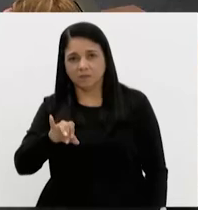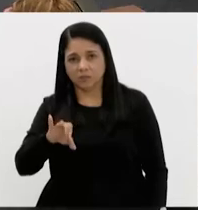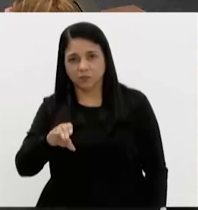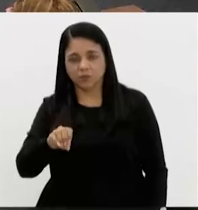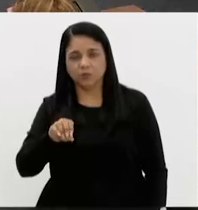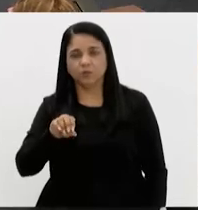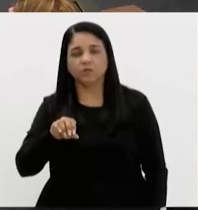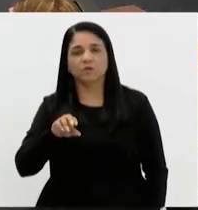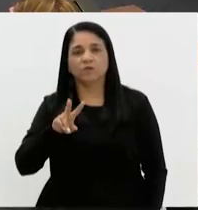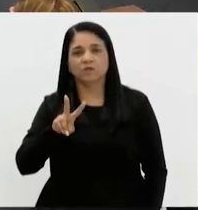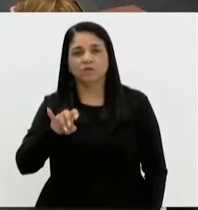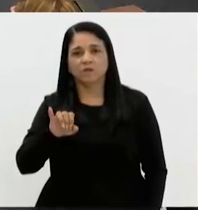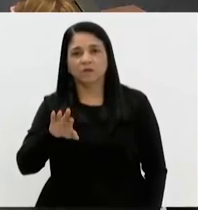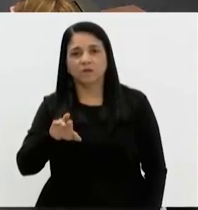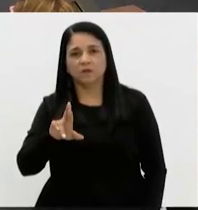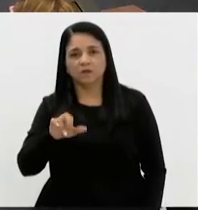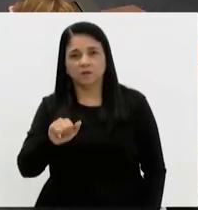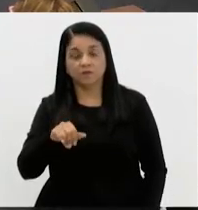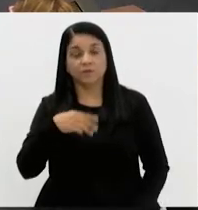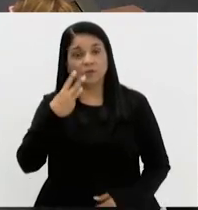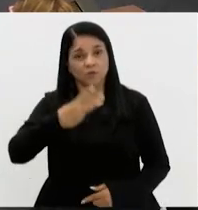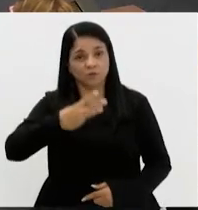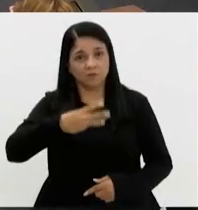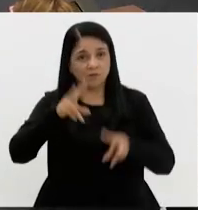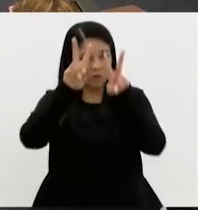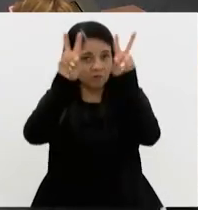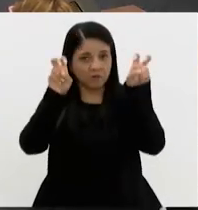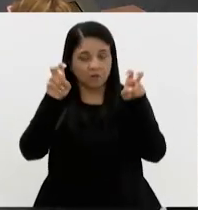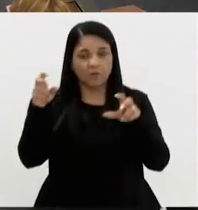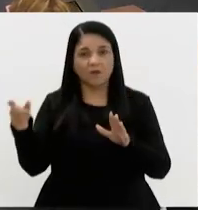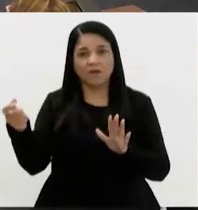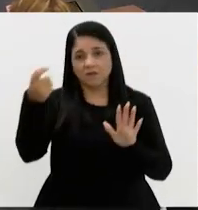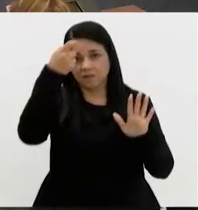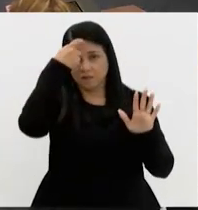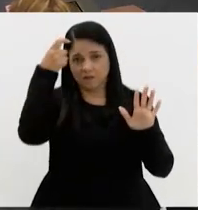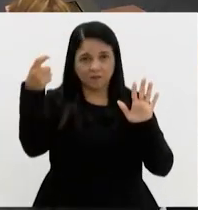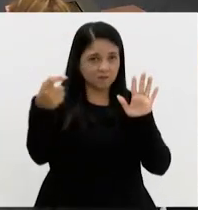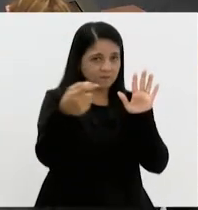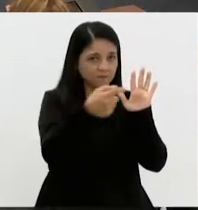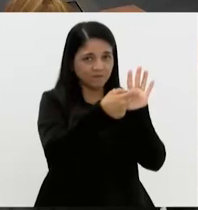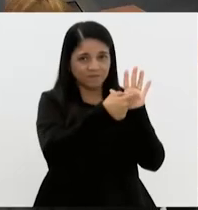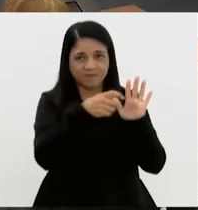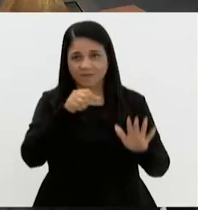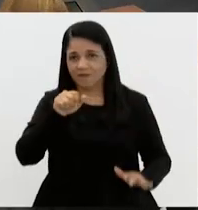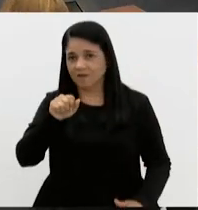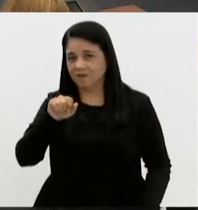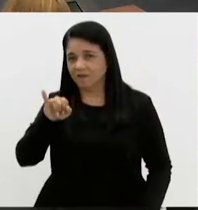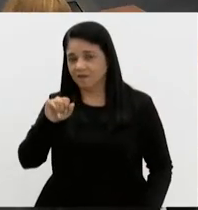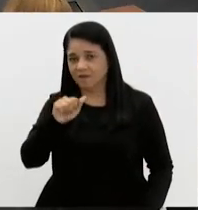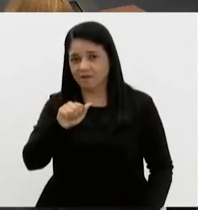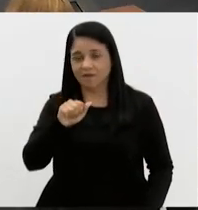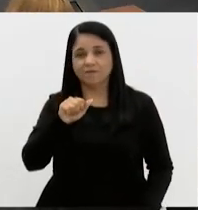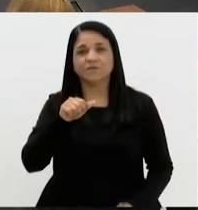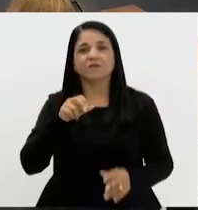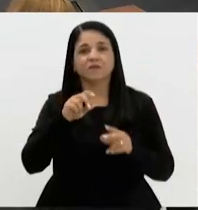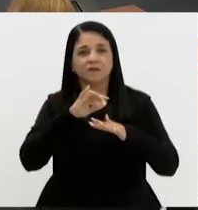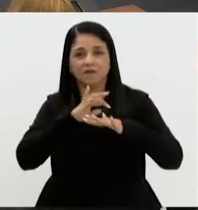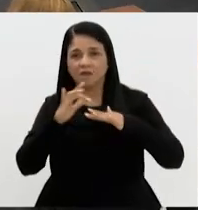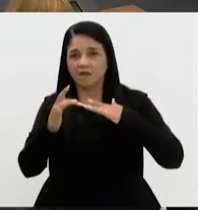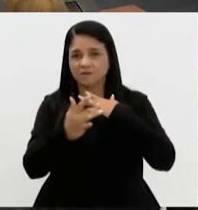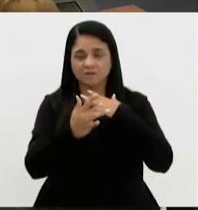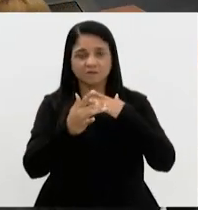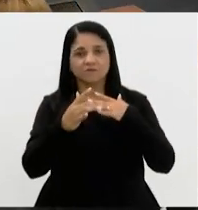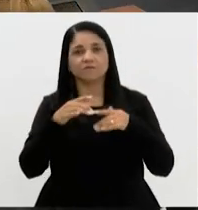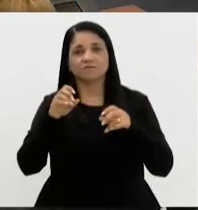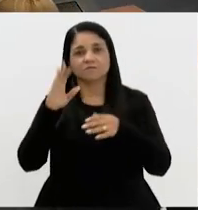Vieira o terceiro painel tem como tema Inteligência Artificial redes sociais e eleições que tem como